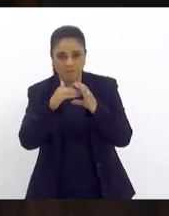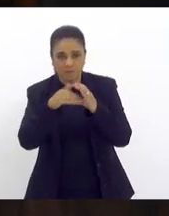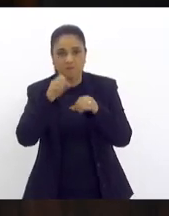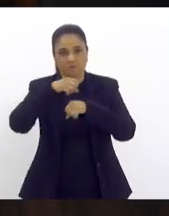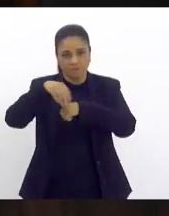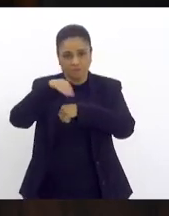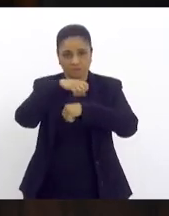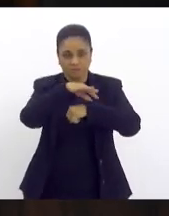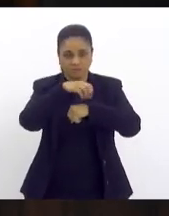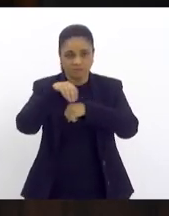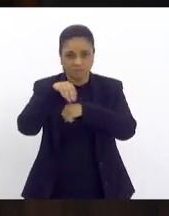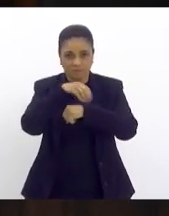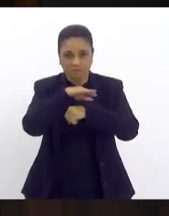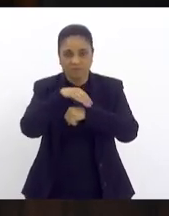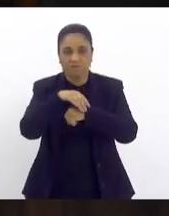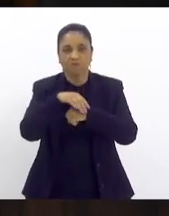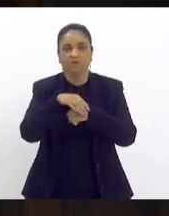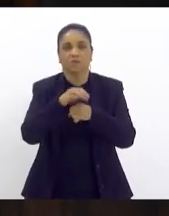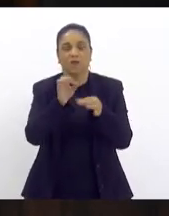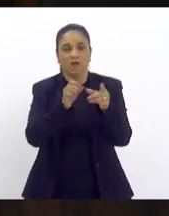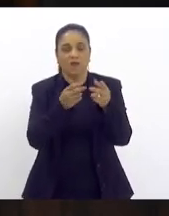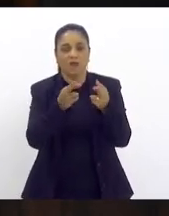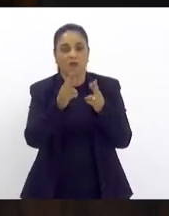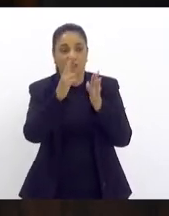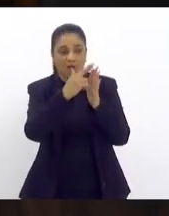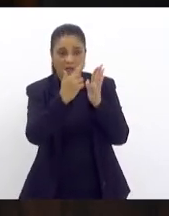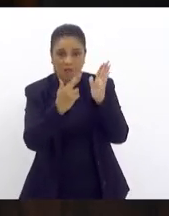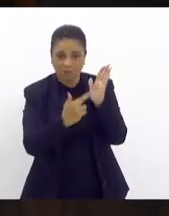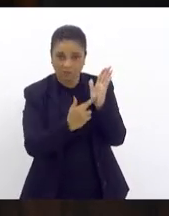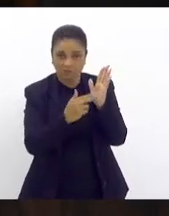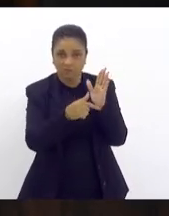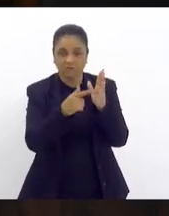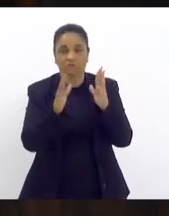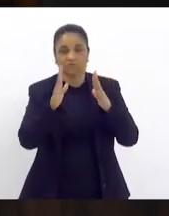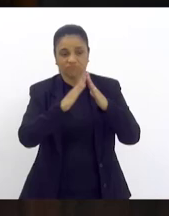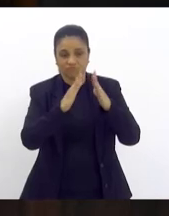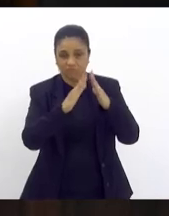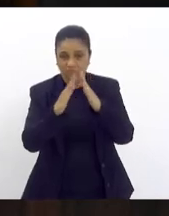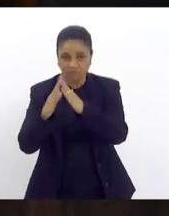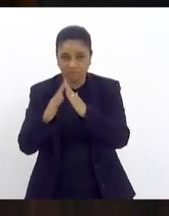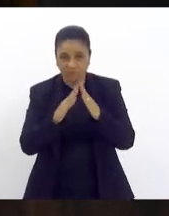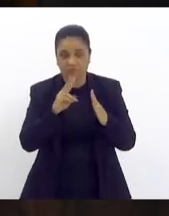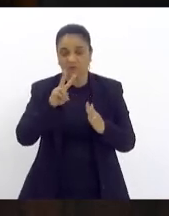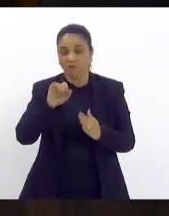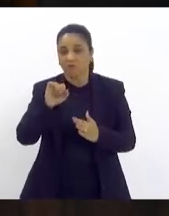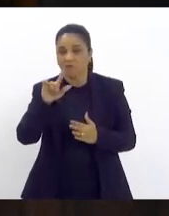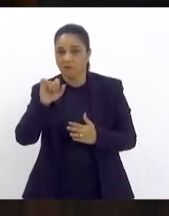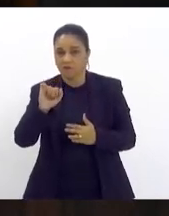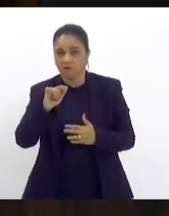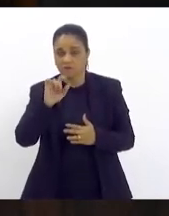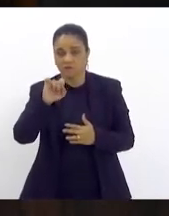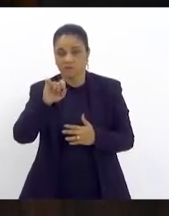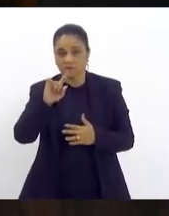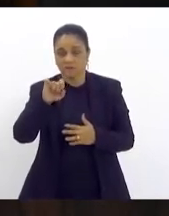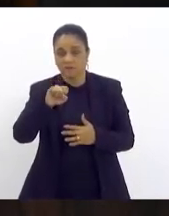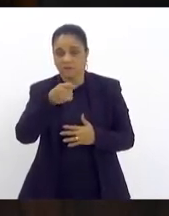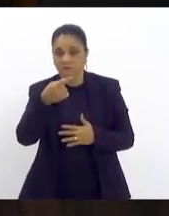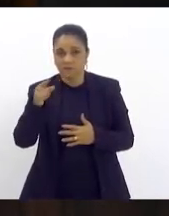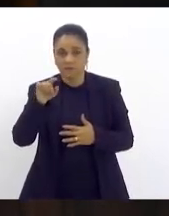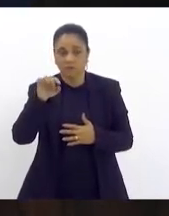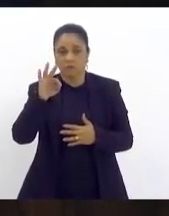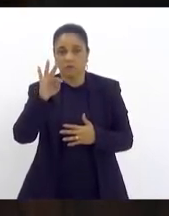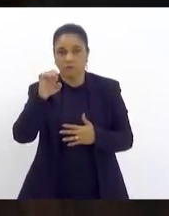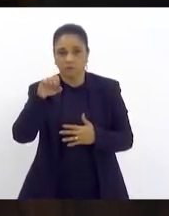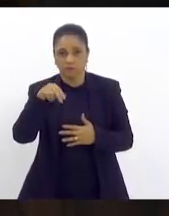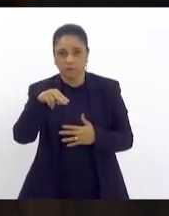dispondo sobre a regulação fundiária dos imóveis localizados na Vila Santo Antônio comari no bairro